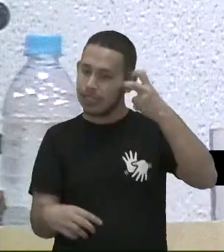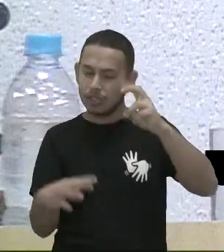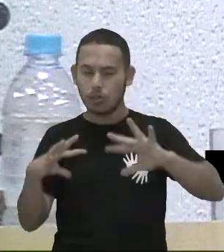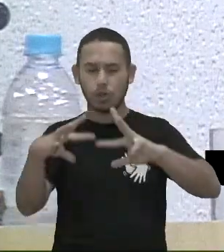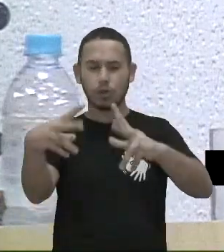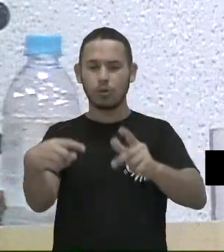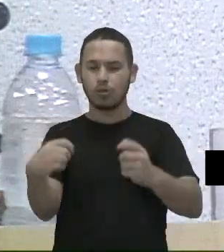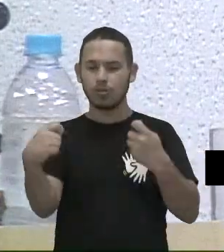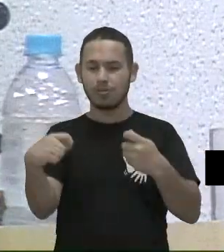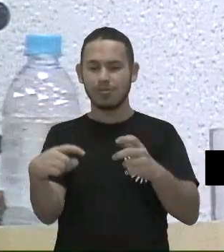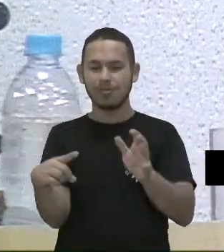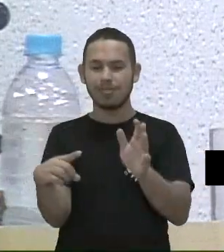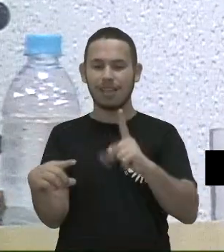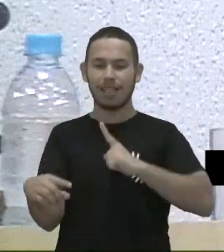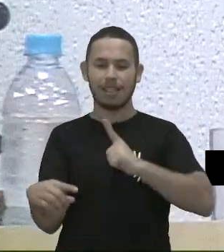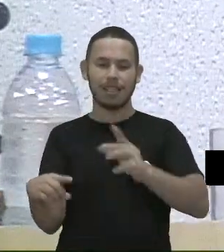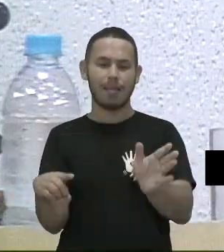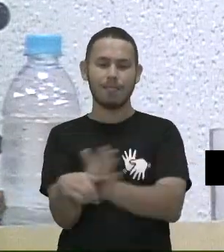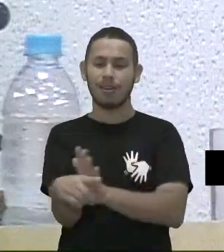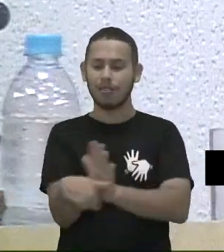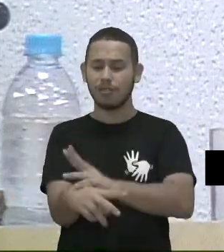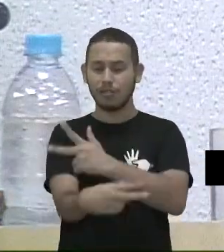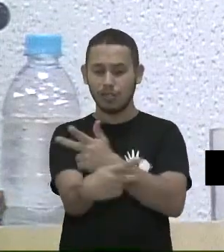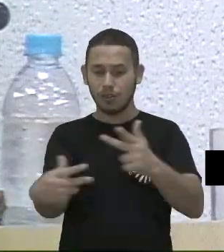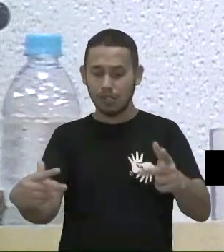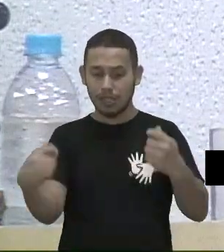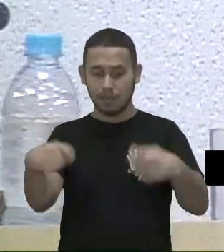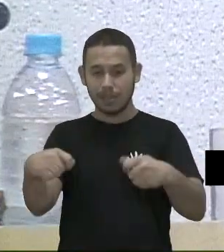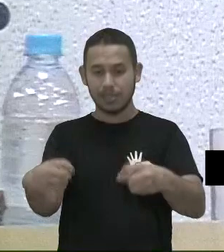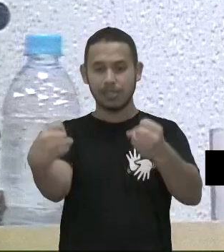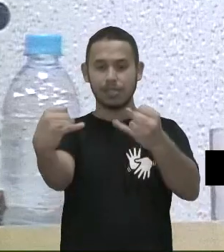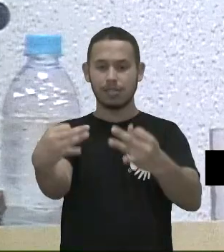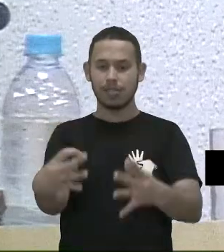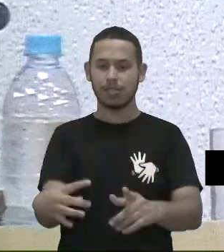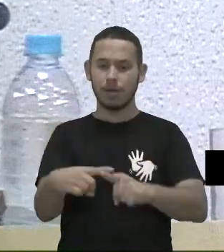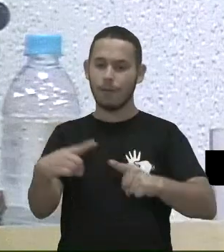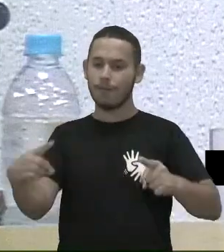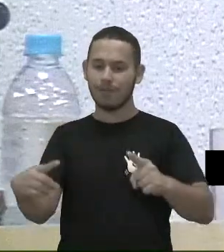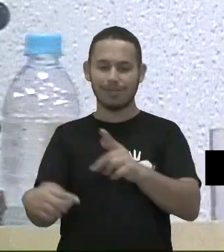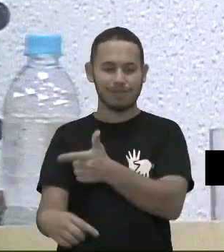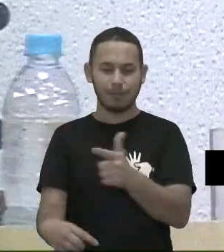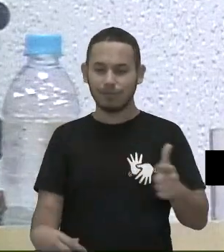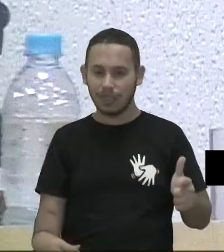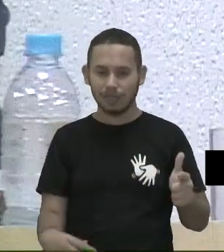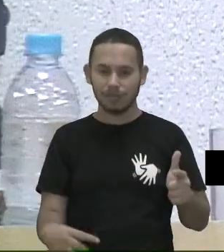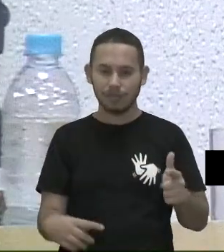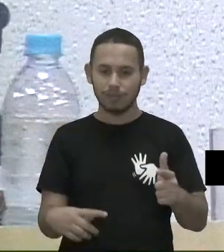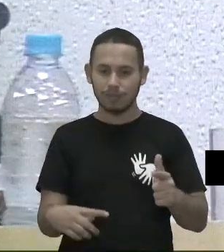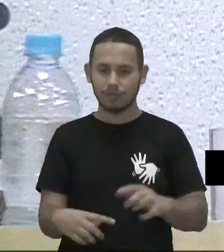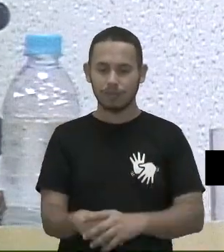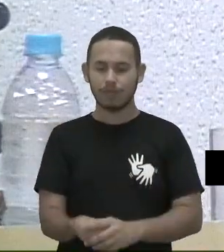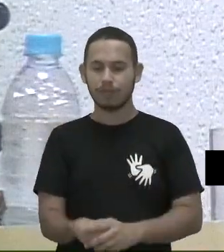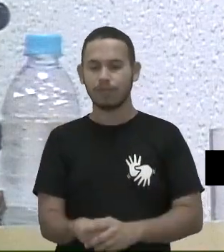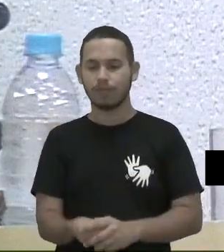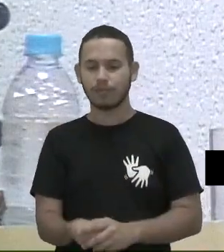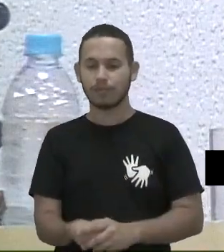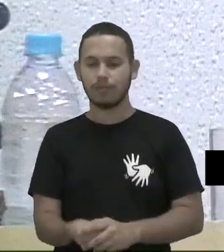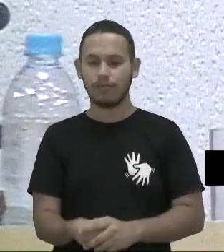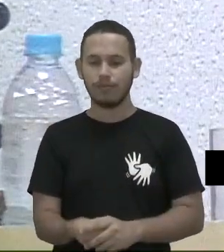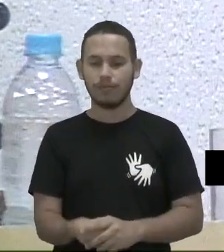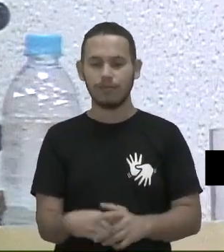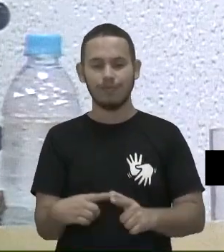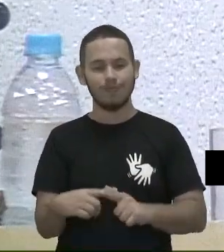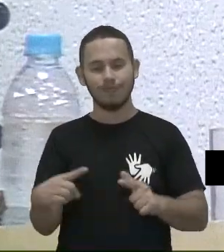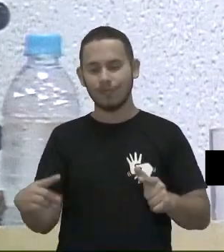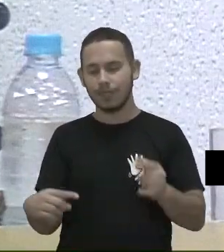questionamentos de coisas que teriam que ter esclarecimentos para a população. Mas, mais uma vez,